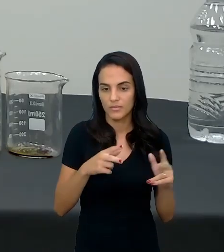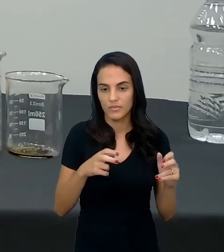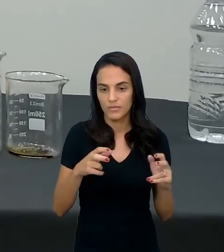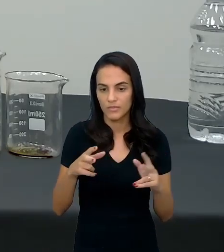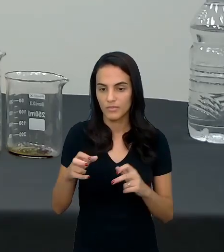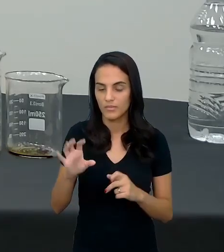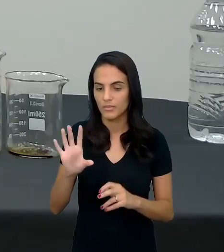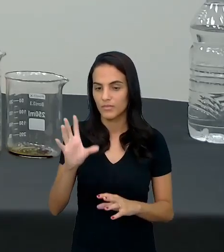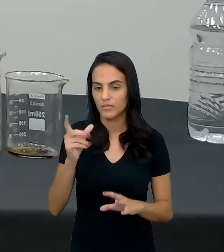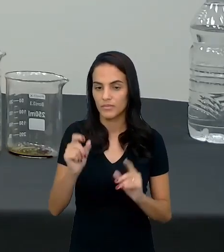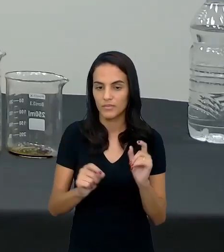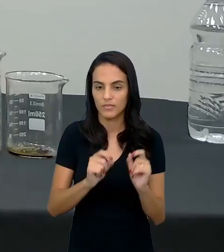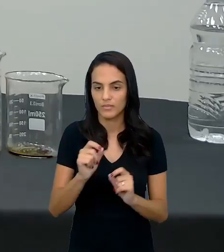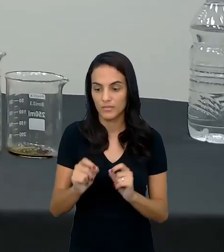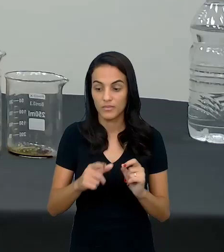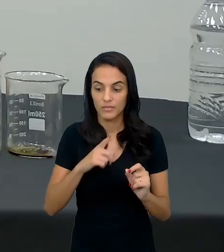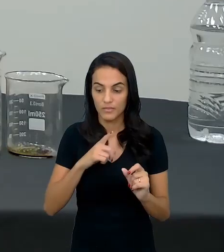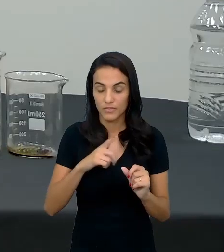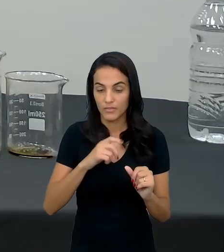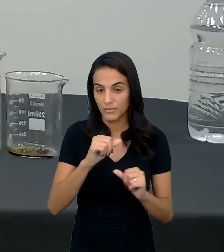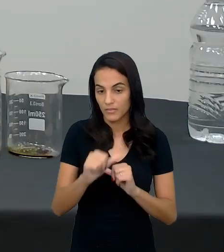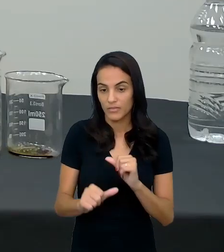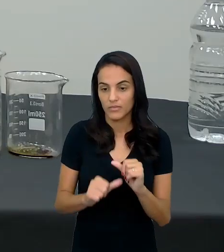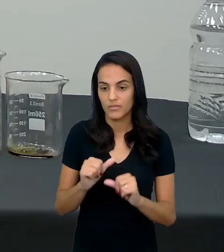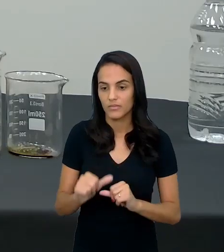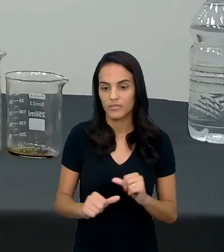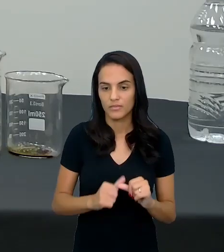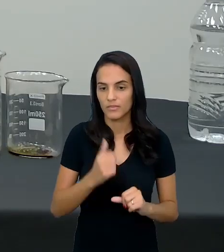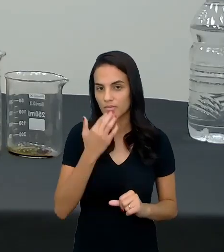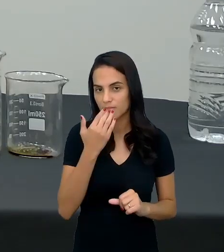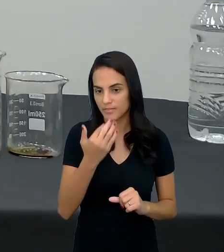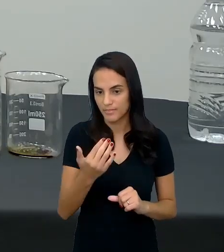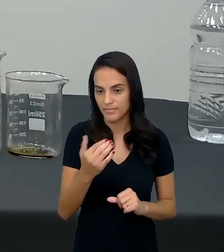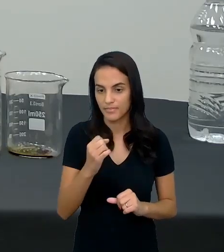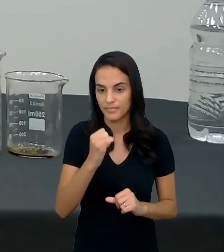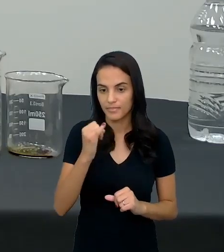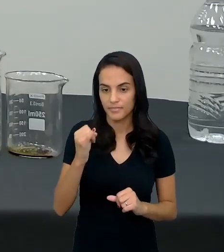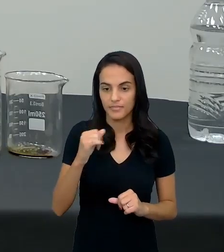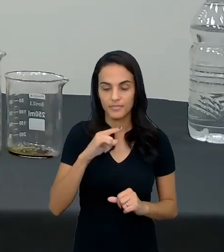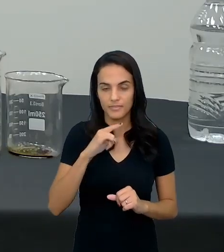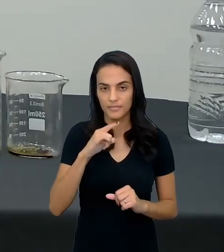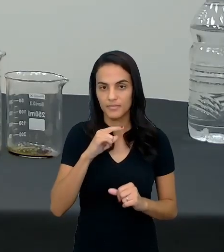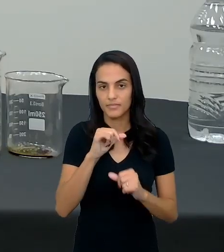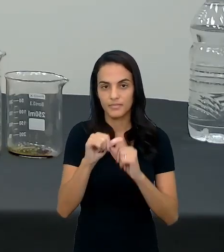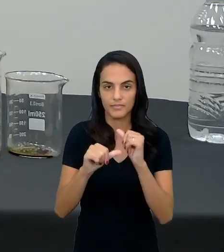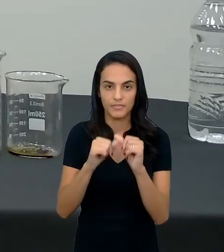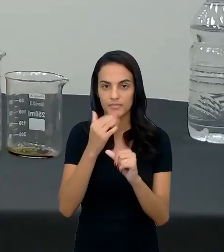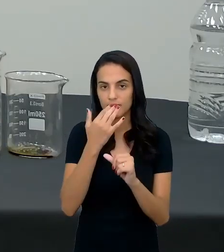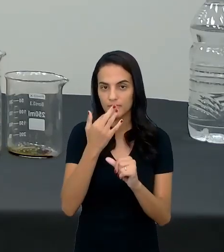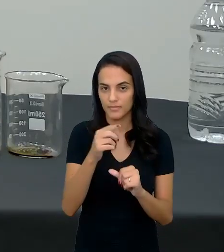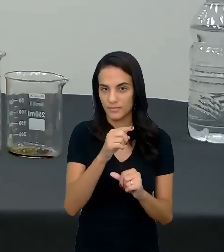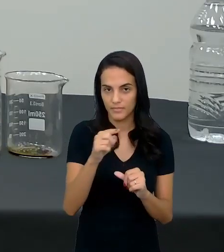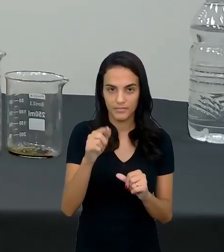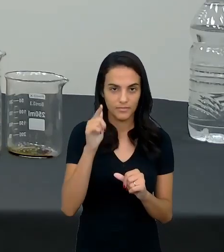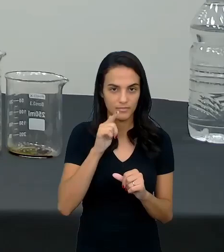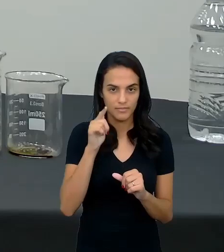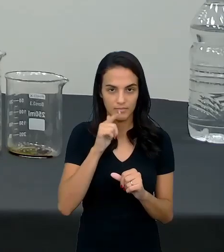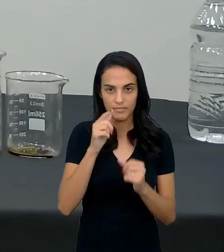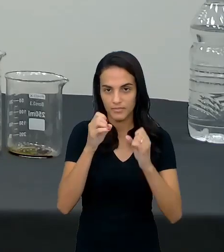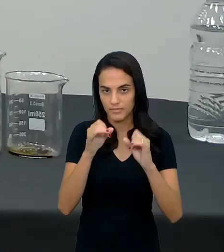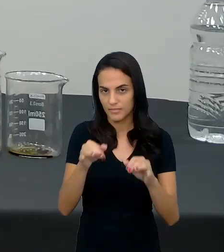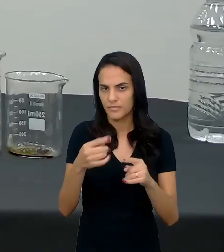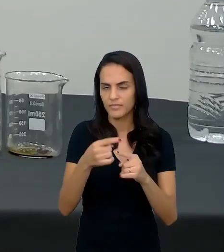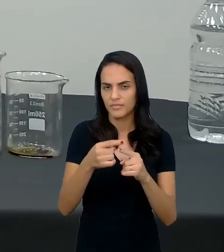que aconteceu. Teve mudança de coloração? Se teve mudança de coloração, você consegue explicar por que